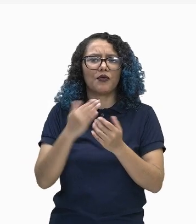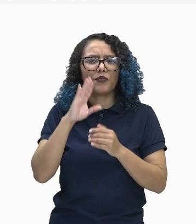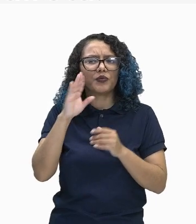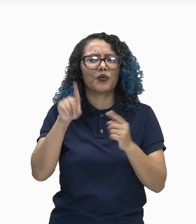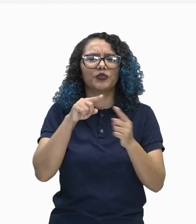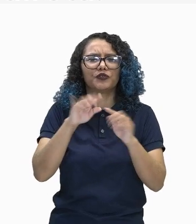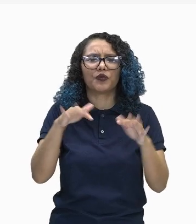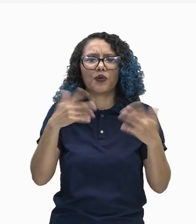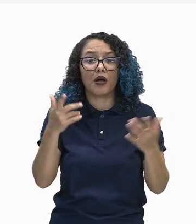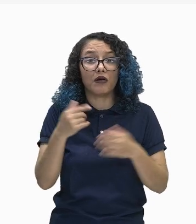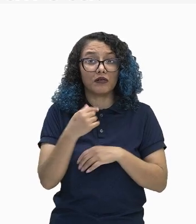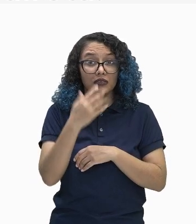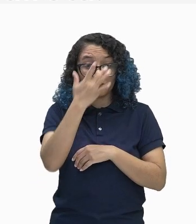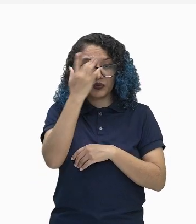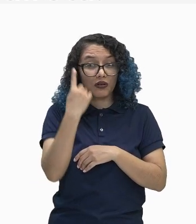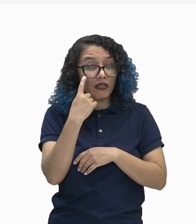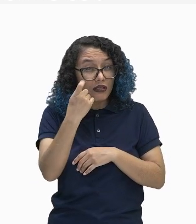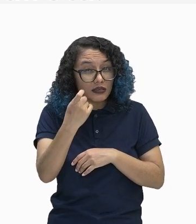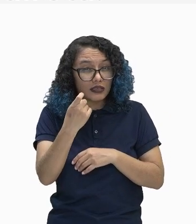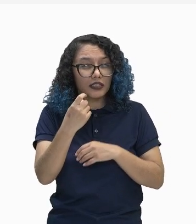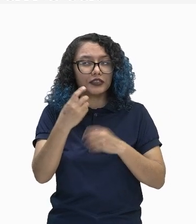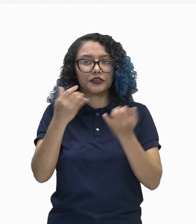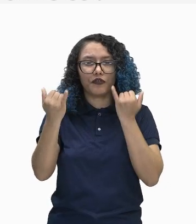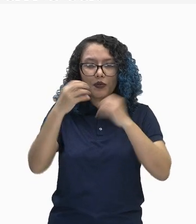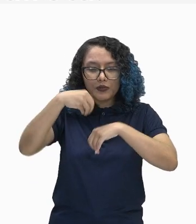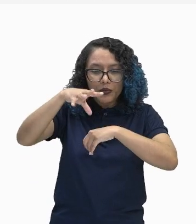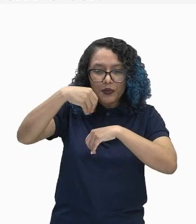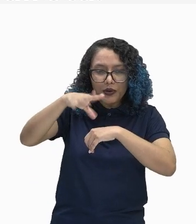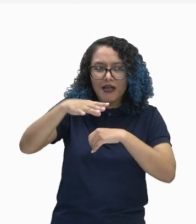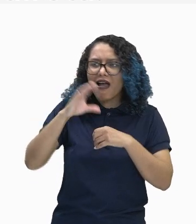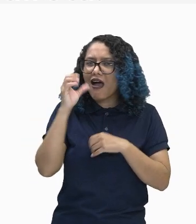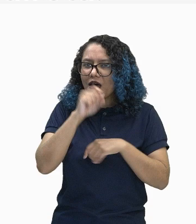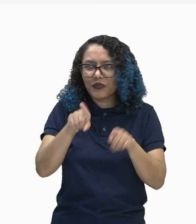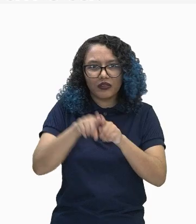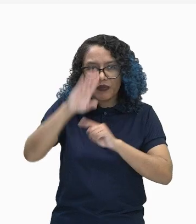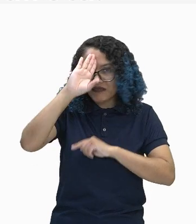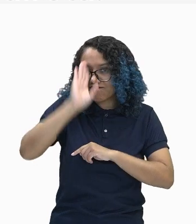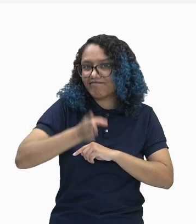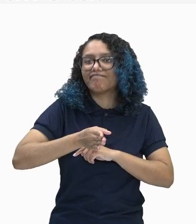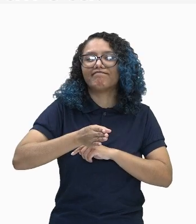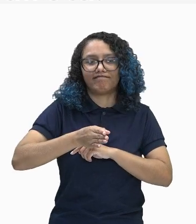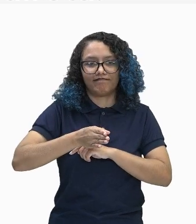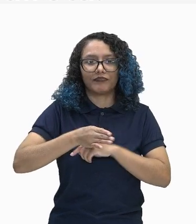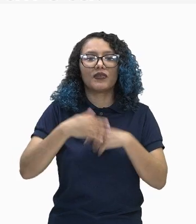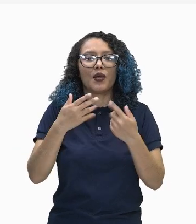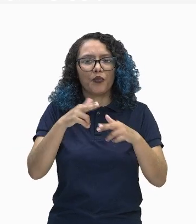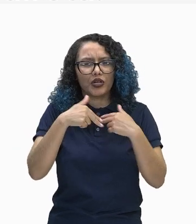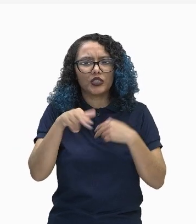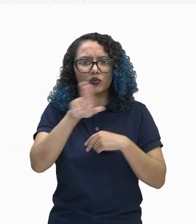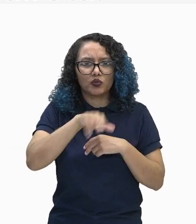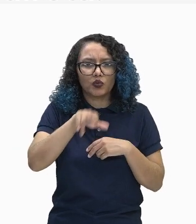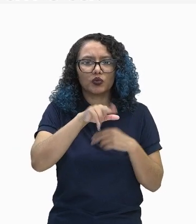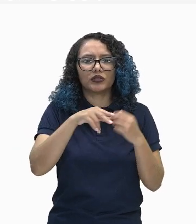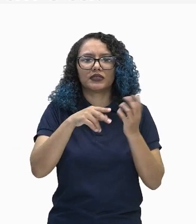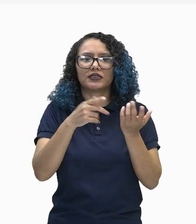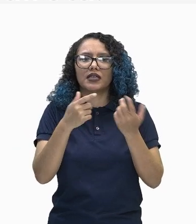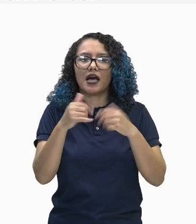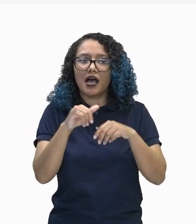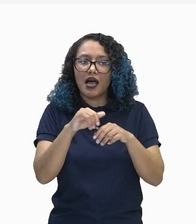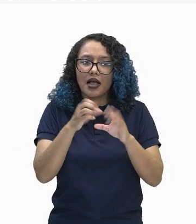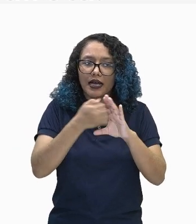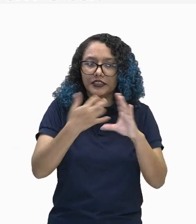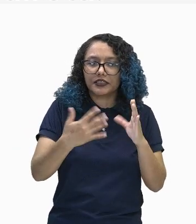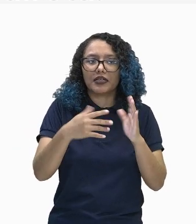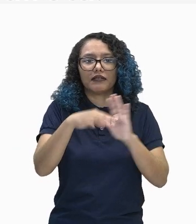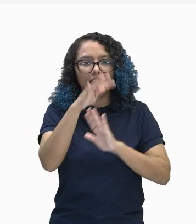uma mensagem de forma rápida e direta. Para isso, o cartaz articula elementos textuais, linguagem